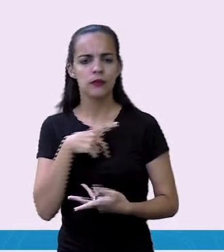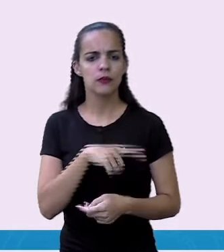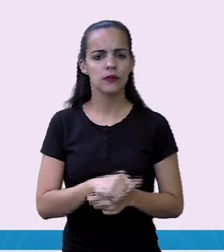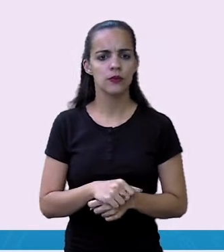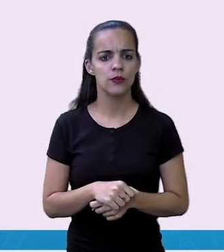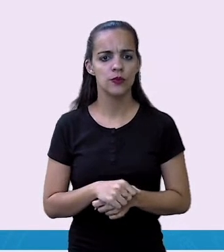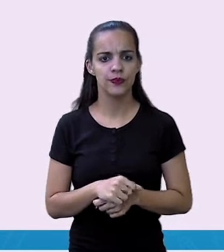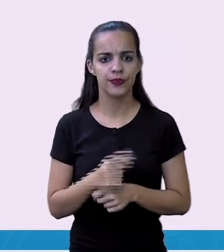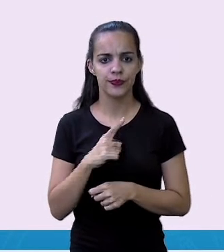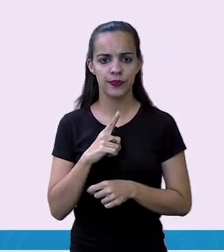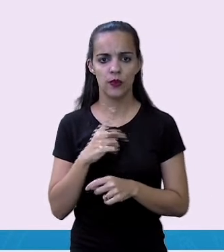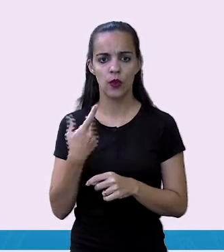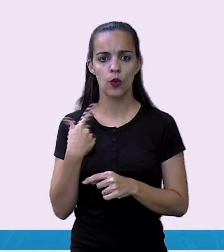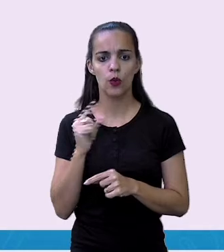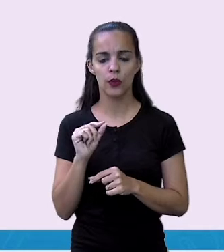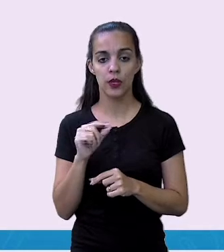lado